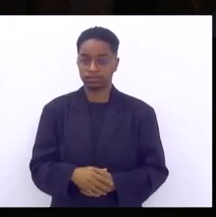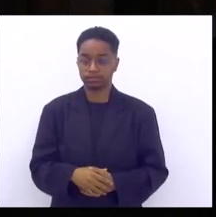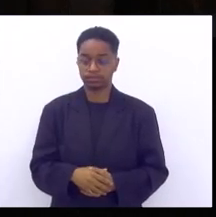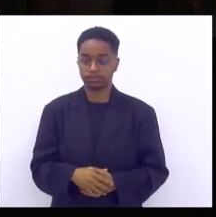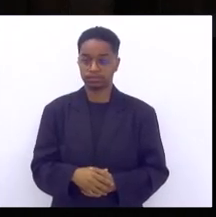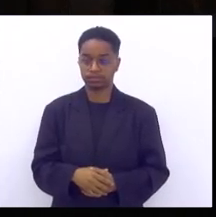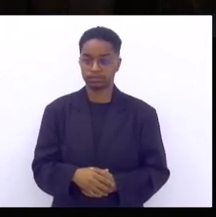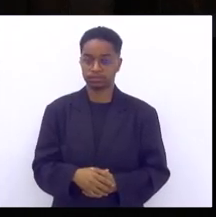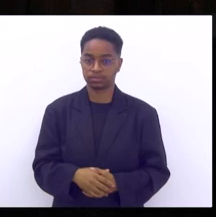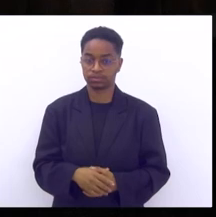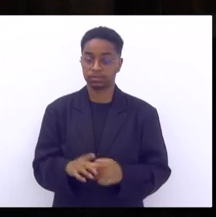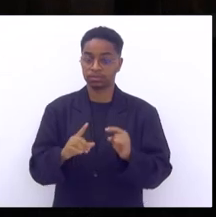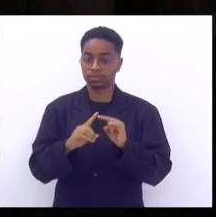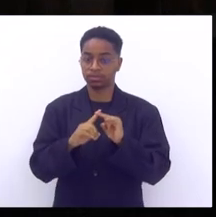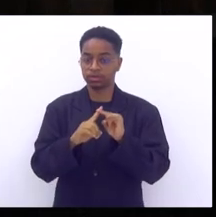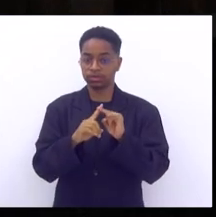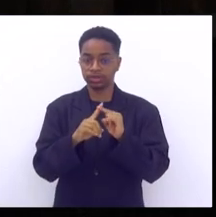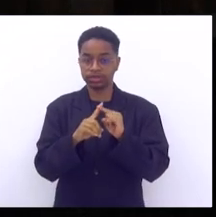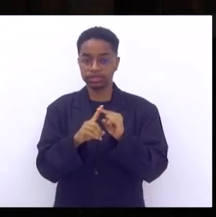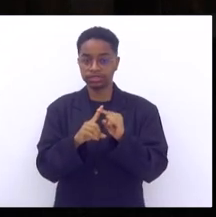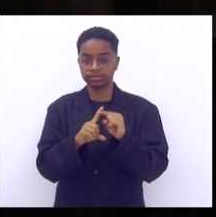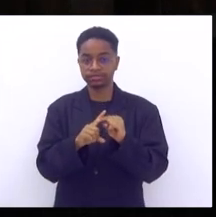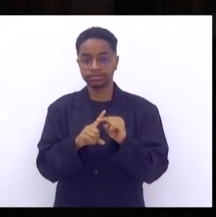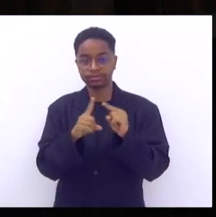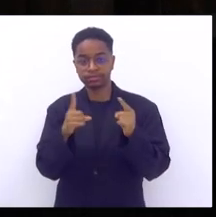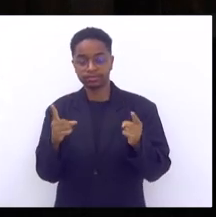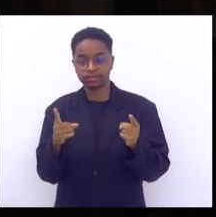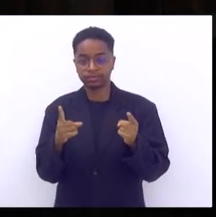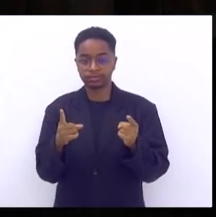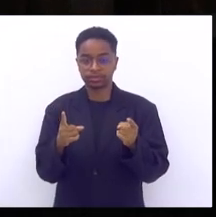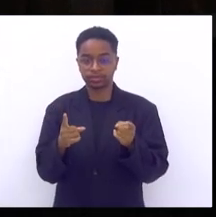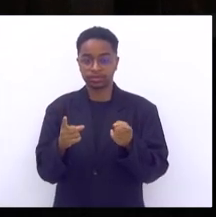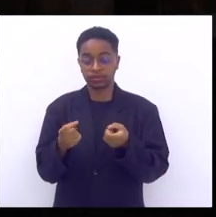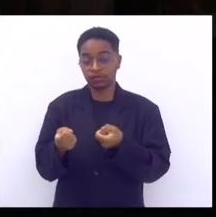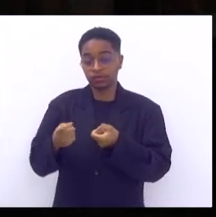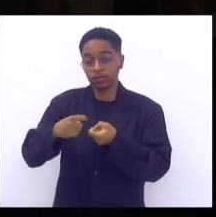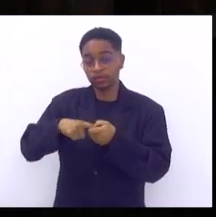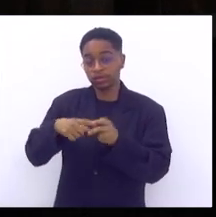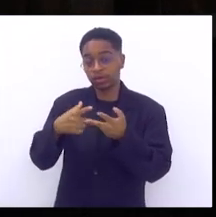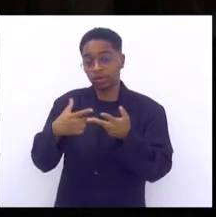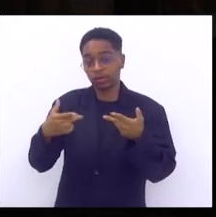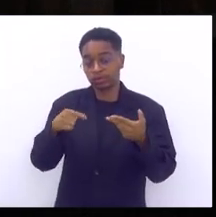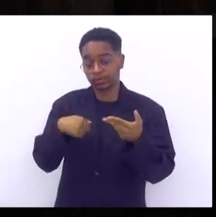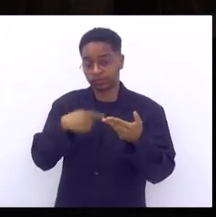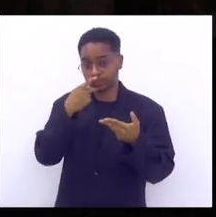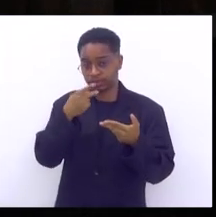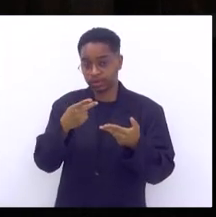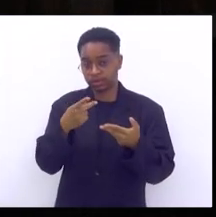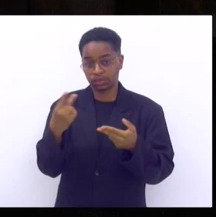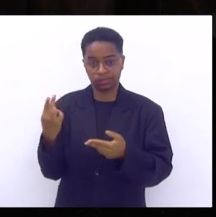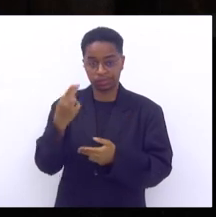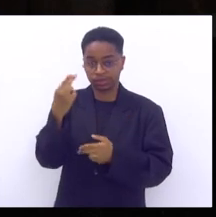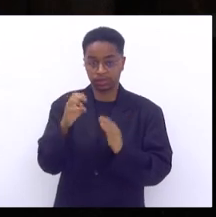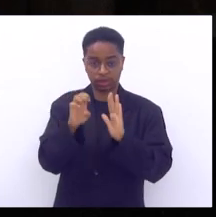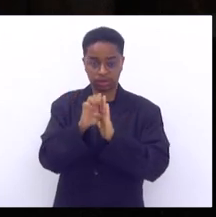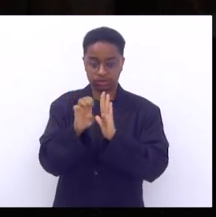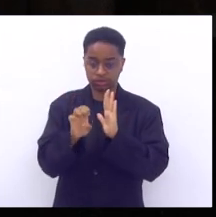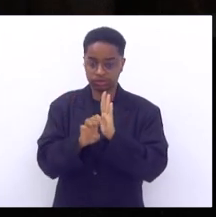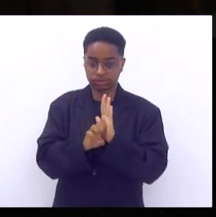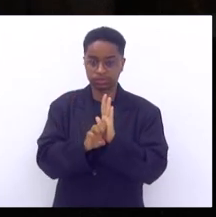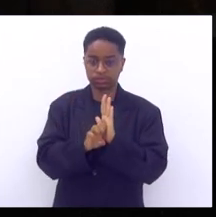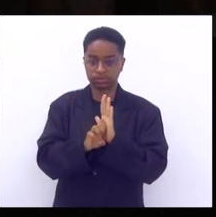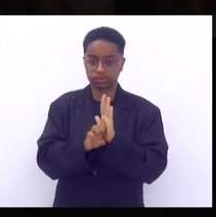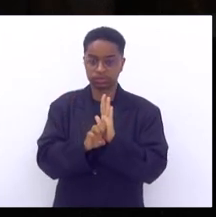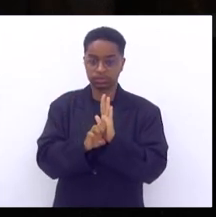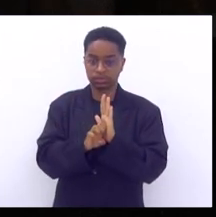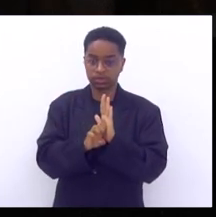Mas, voltando ao que eu estou dizendo, é preciso que esse estatuto